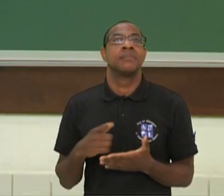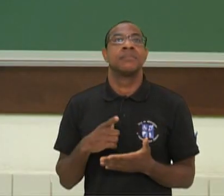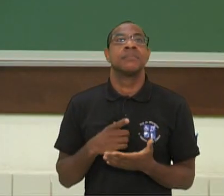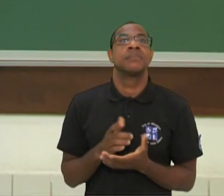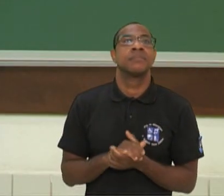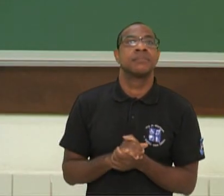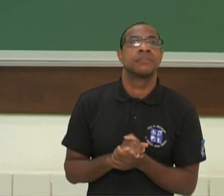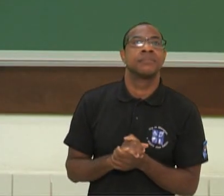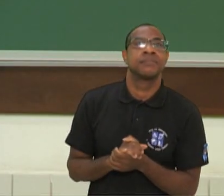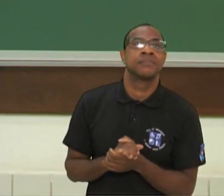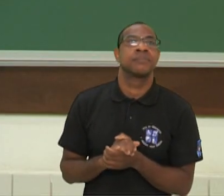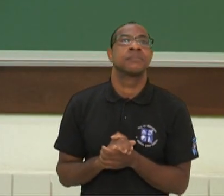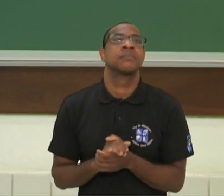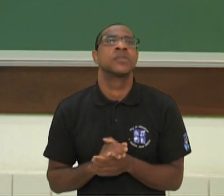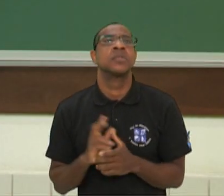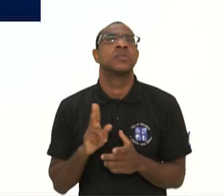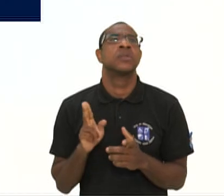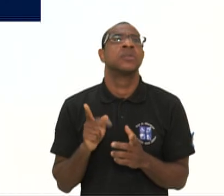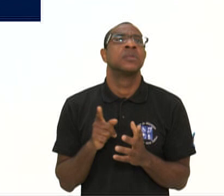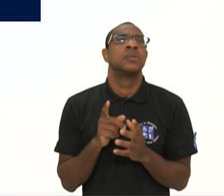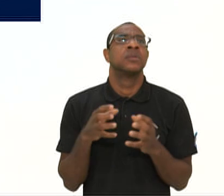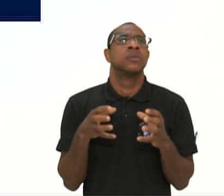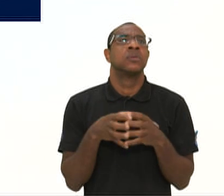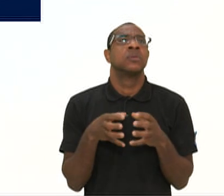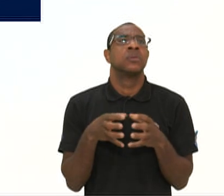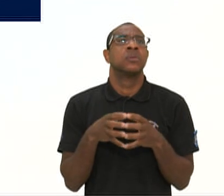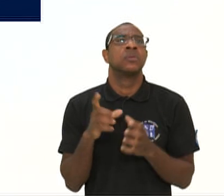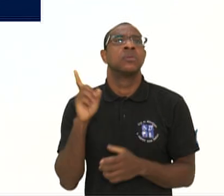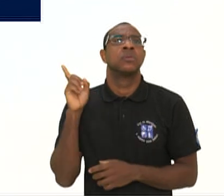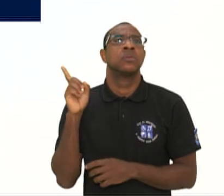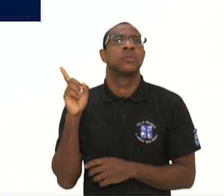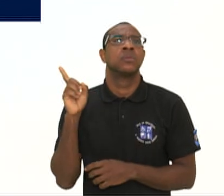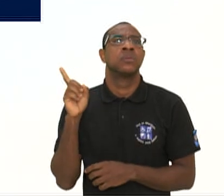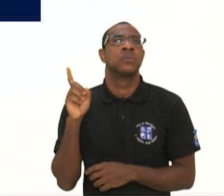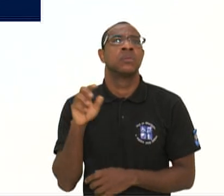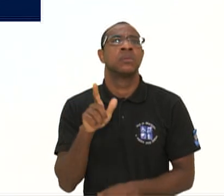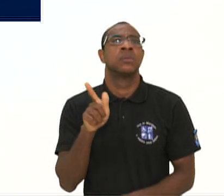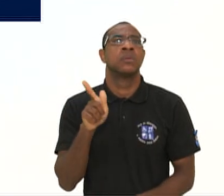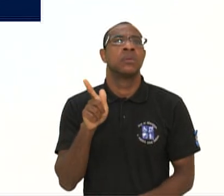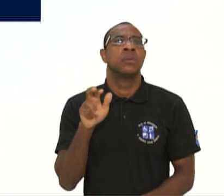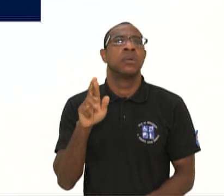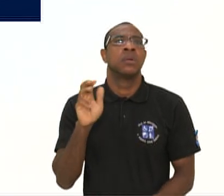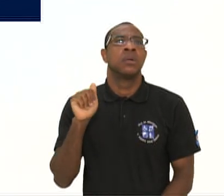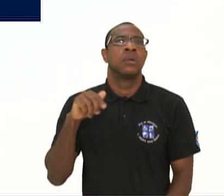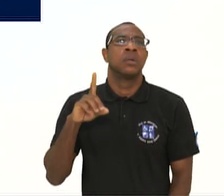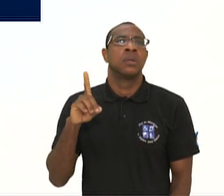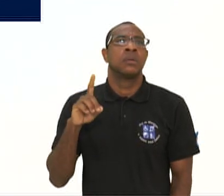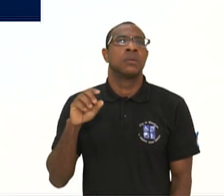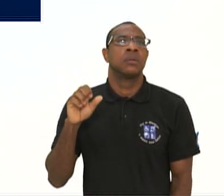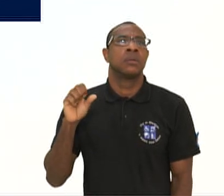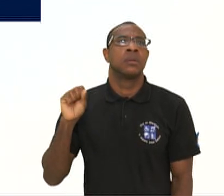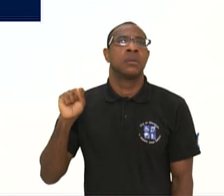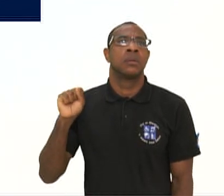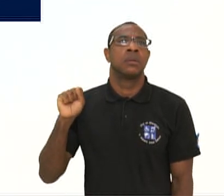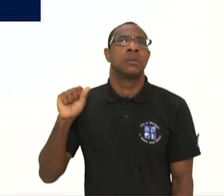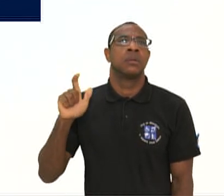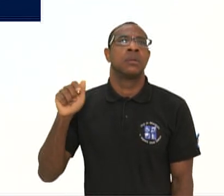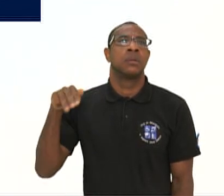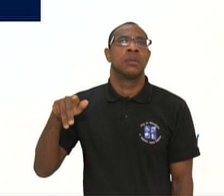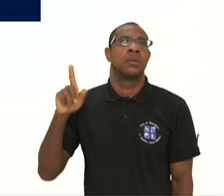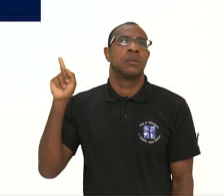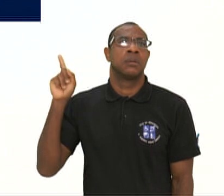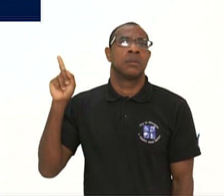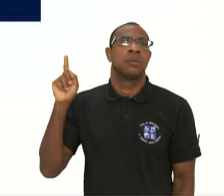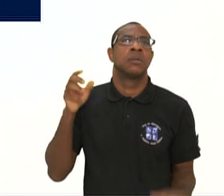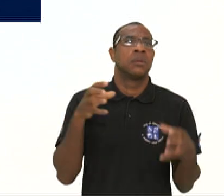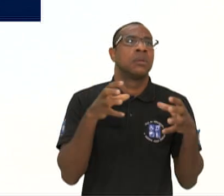grandes competições que a gente chama de os grandes Slam, que é o Australia Open, o Roland Garros, em Paris, o